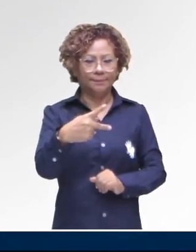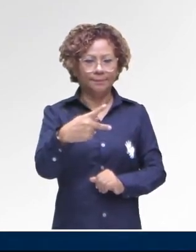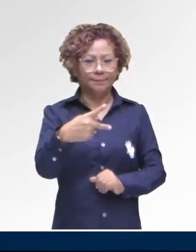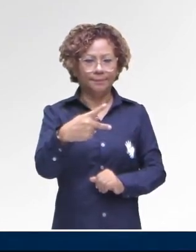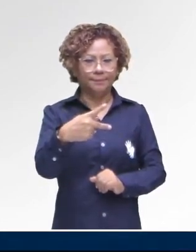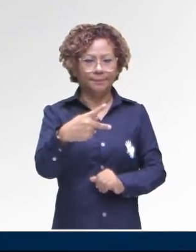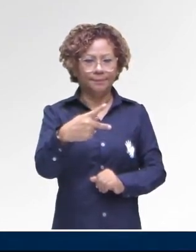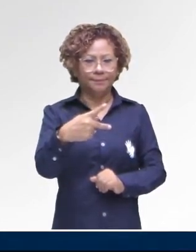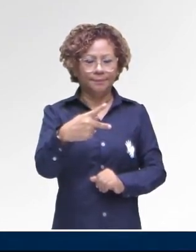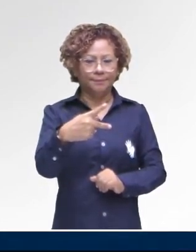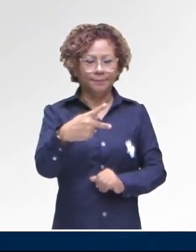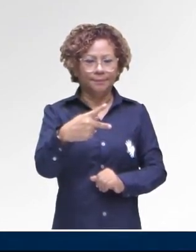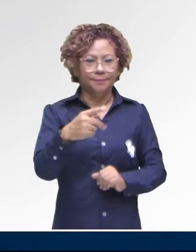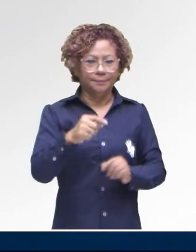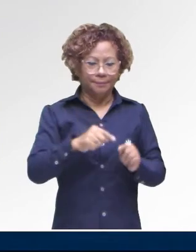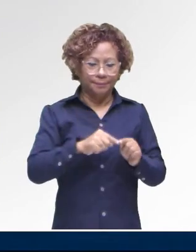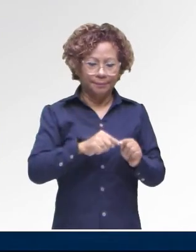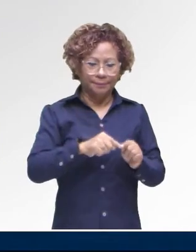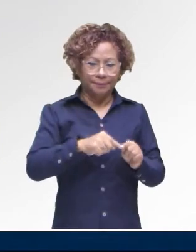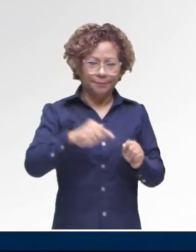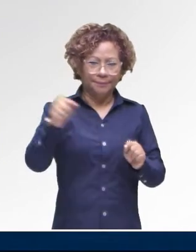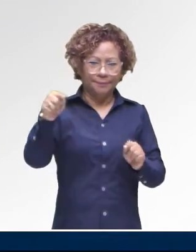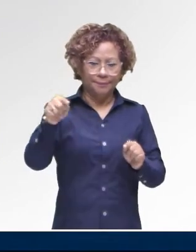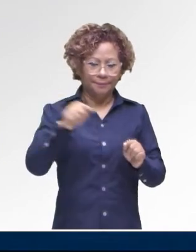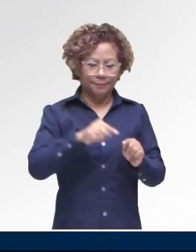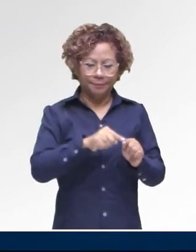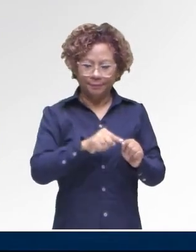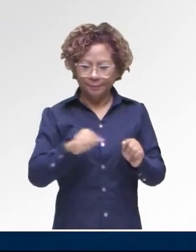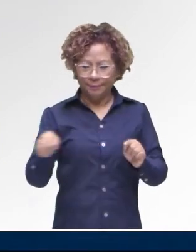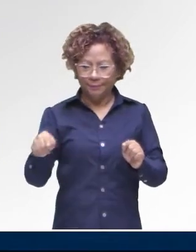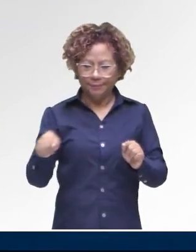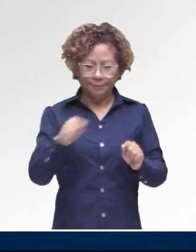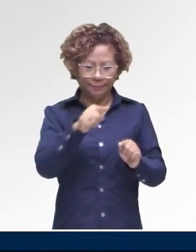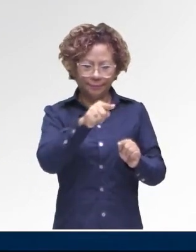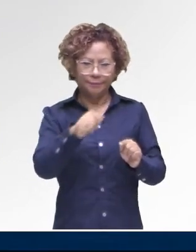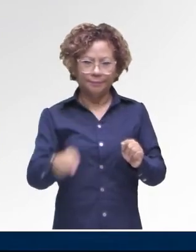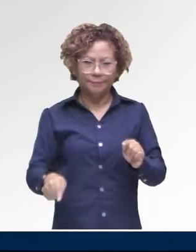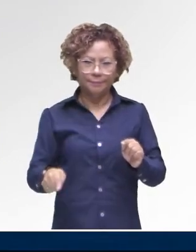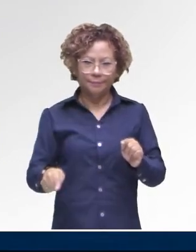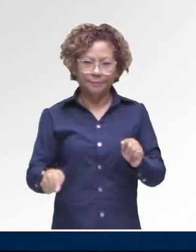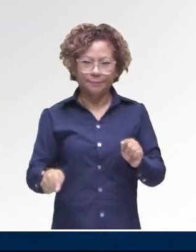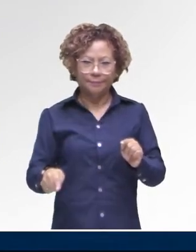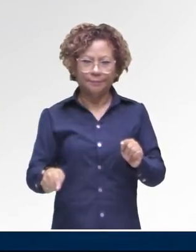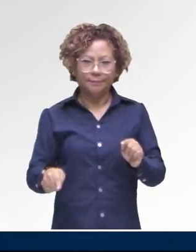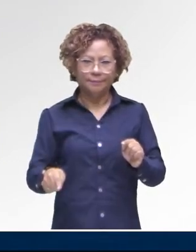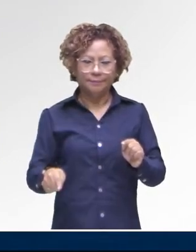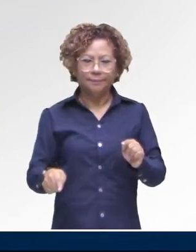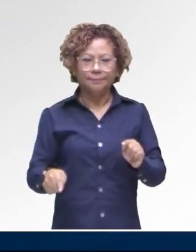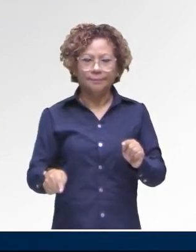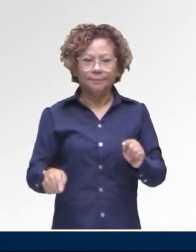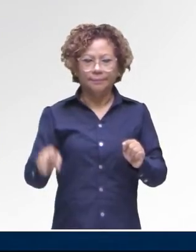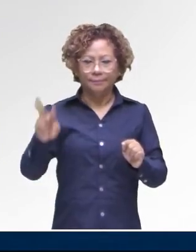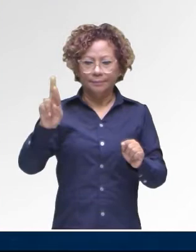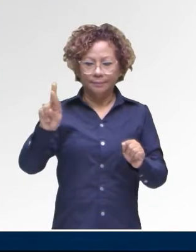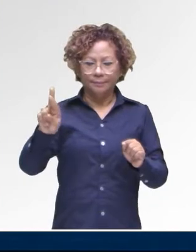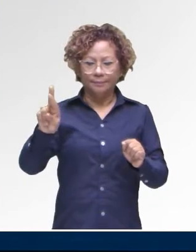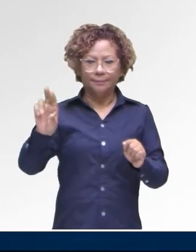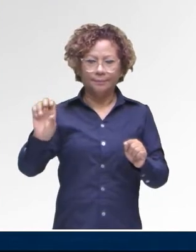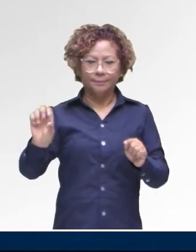e aí vamos colocar aqui algumas retas. Reta R, reta S, E a reta